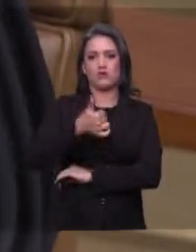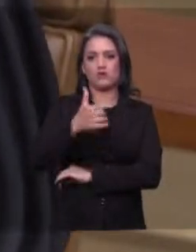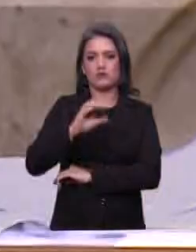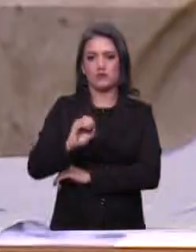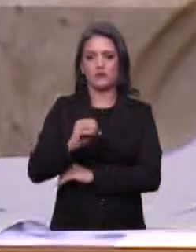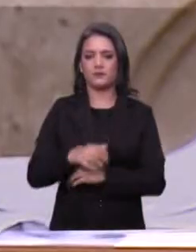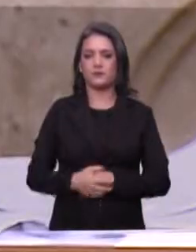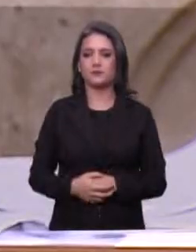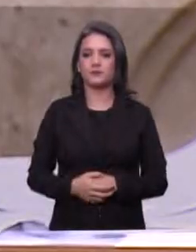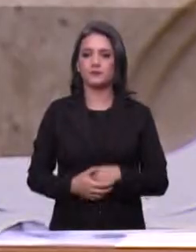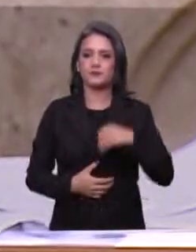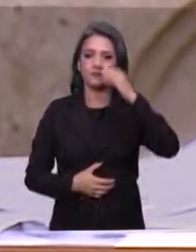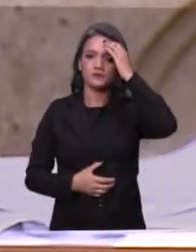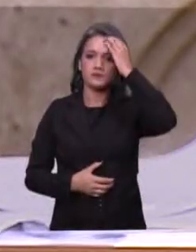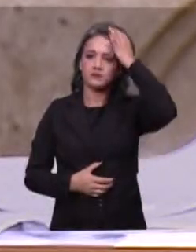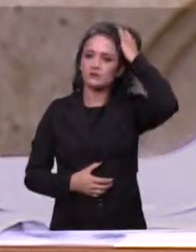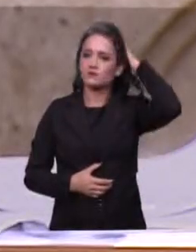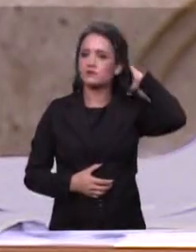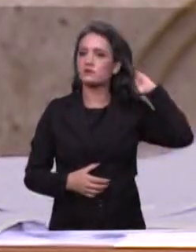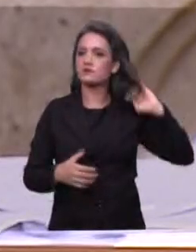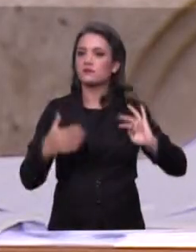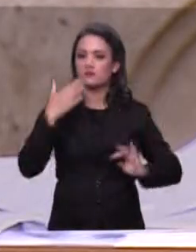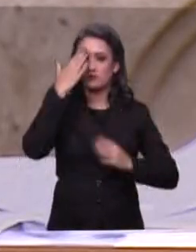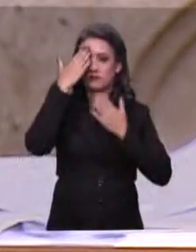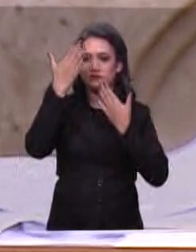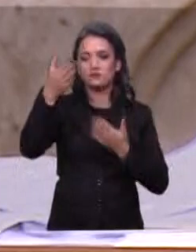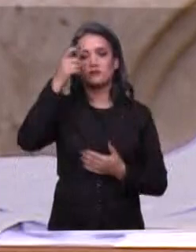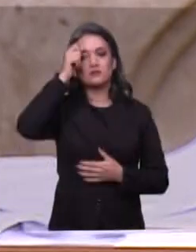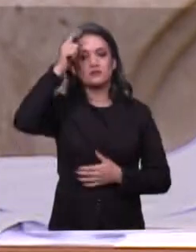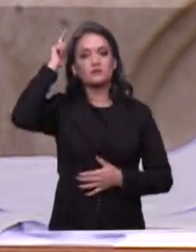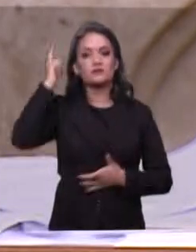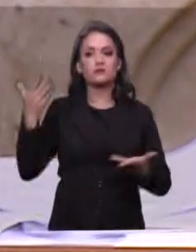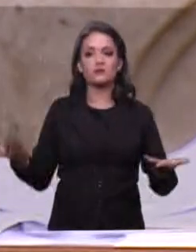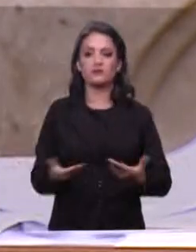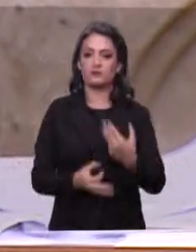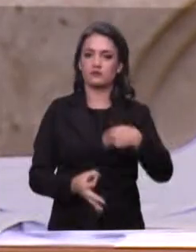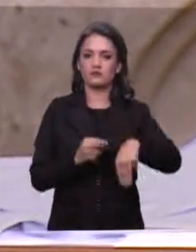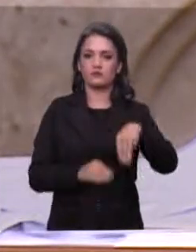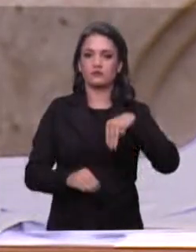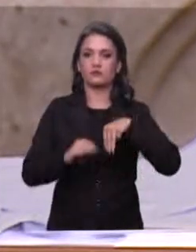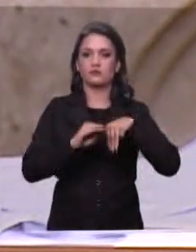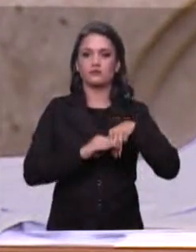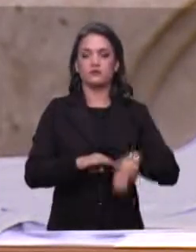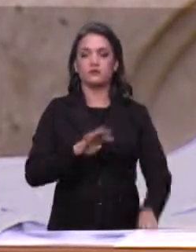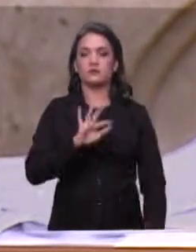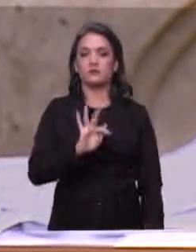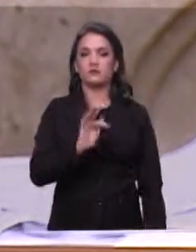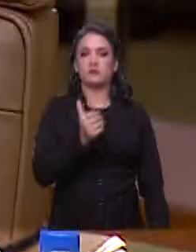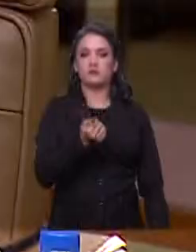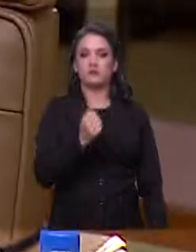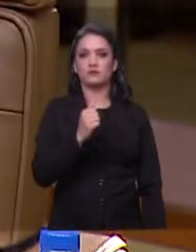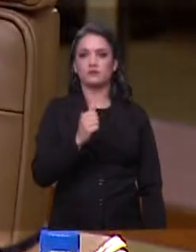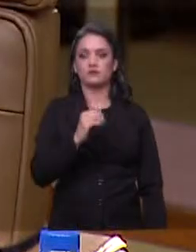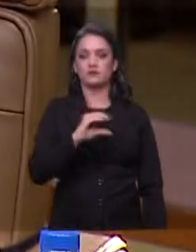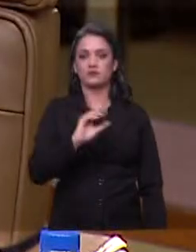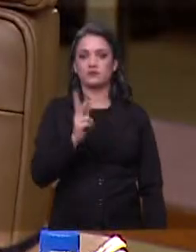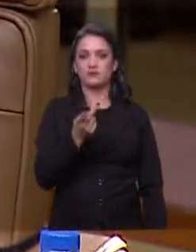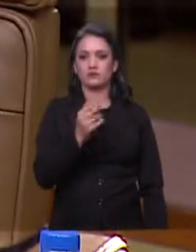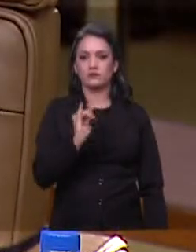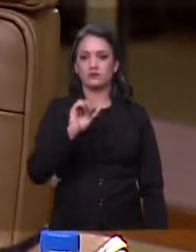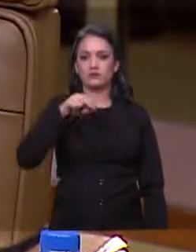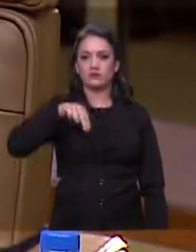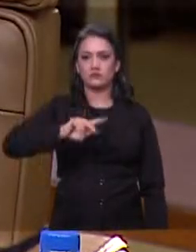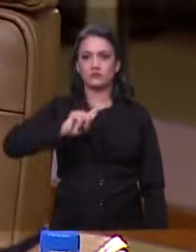12.910. Obrigada, ministro Alexandre de Moraes. Ministro Luiz Edson Fachin, como vota Vossa Excelência? Senhora